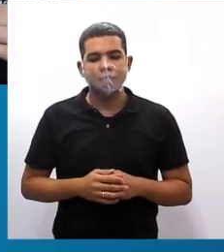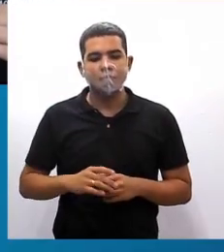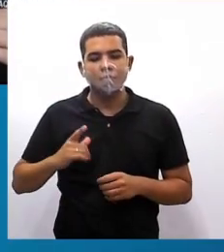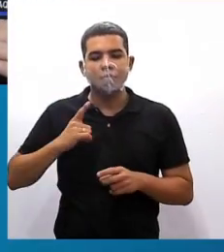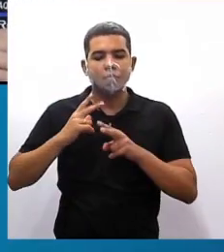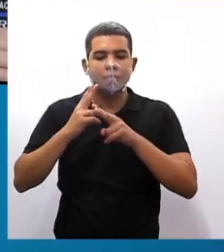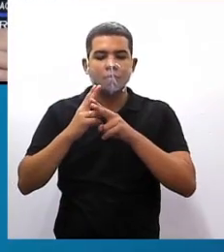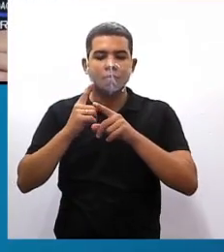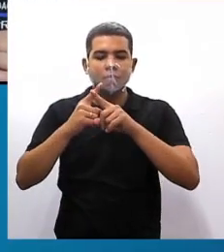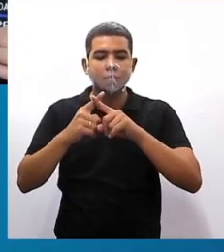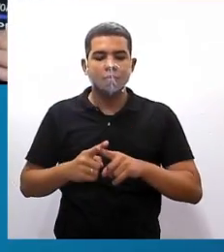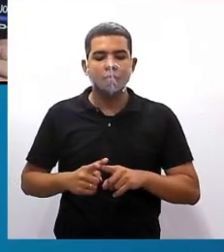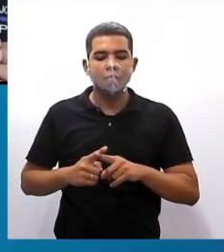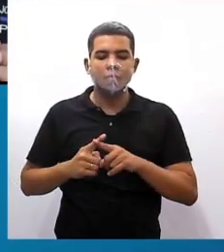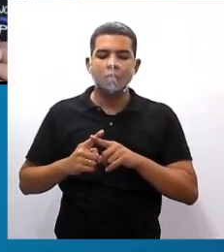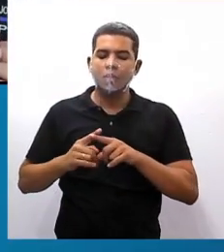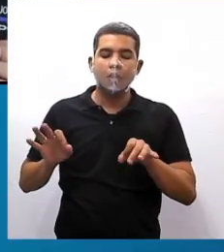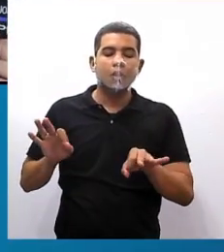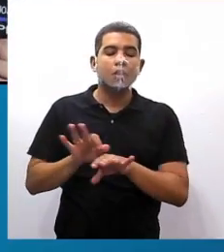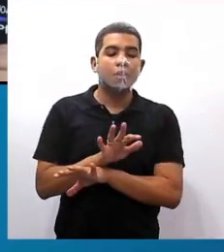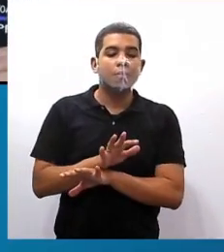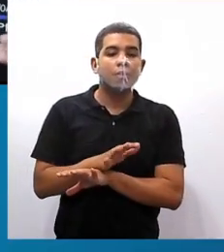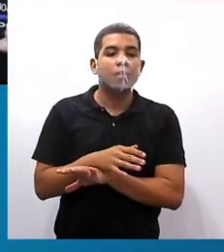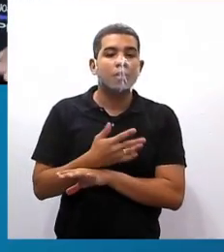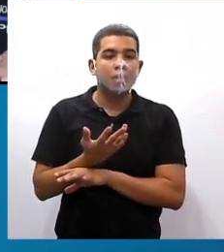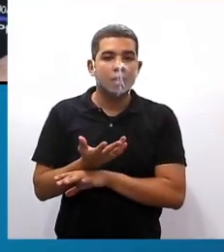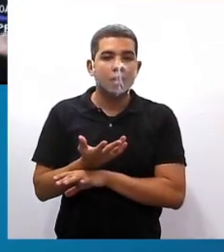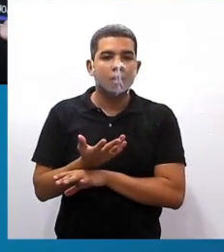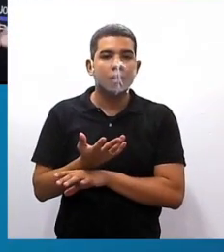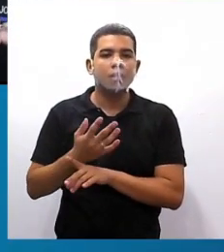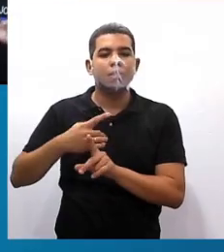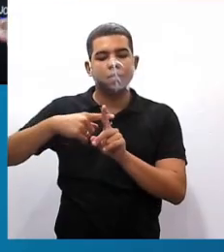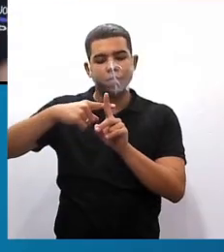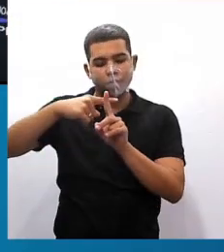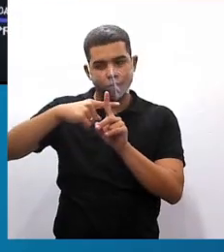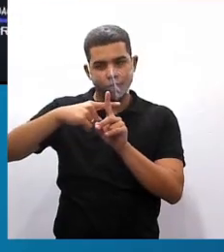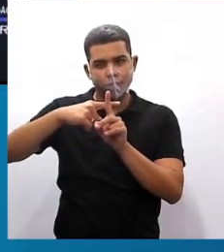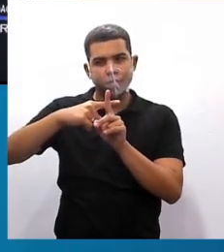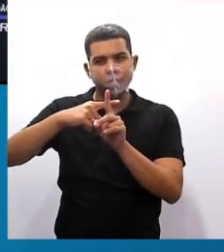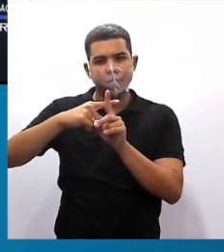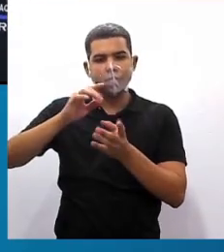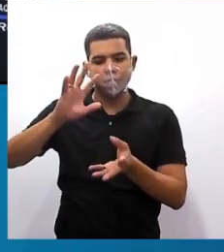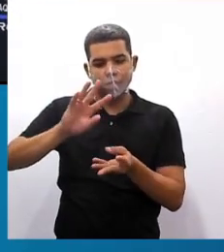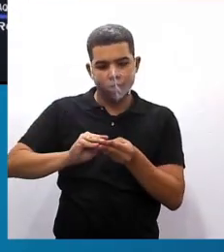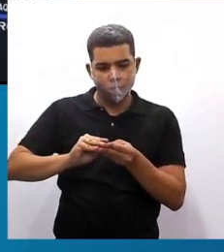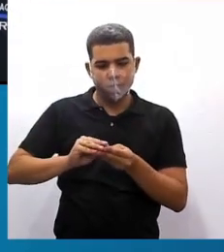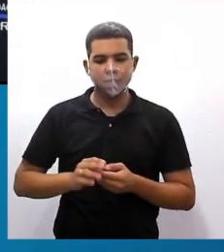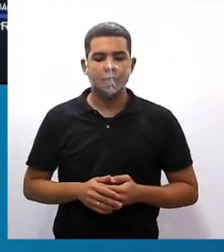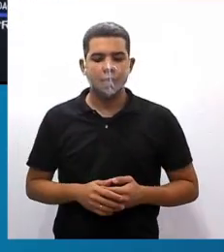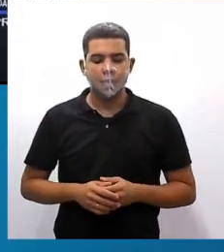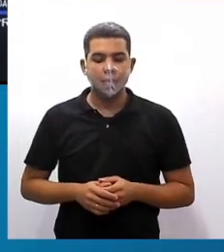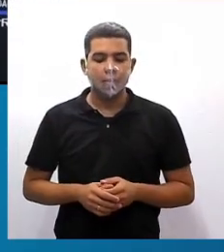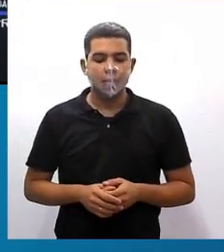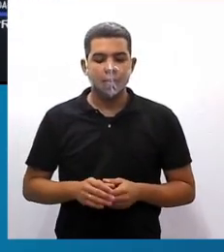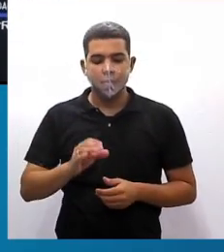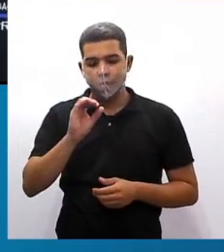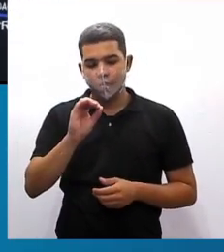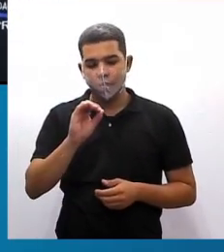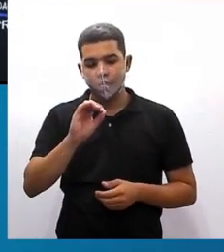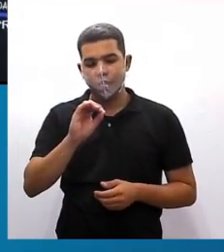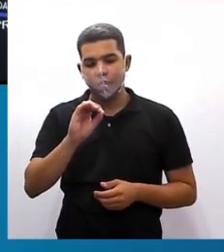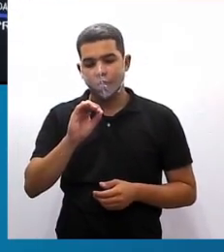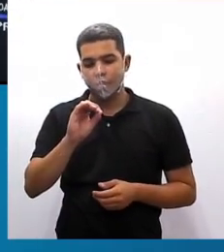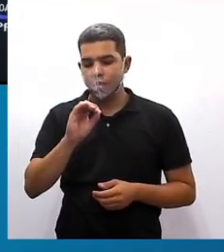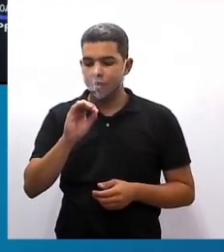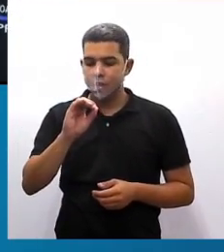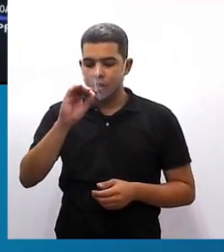termina de multiplicar, o que é que a gente faz? Massa, a gente vai somar. Então a gente vai somando aí. 0, repete o